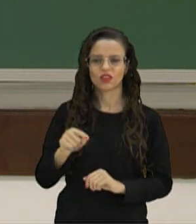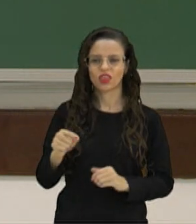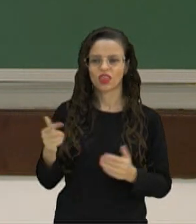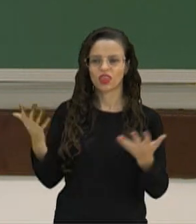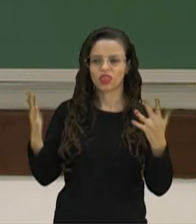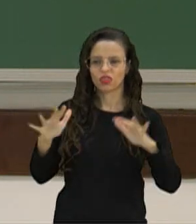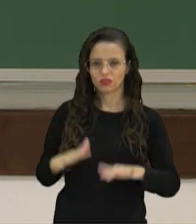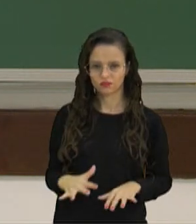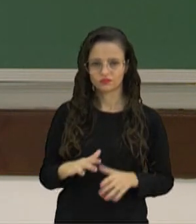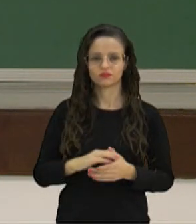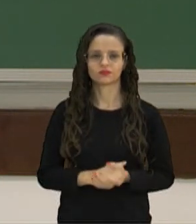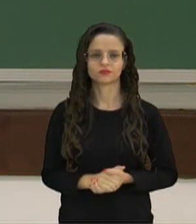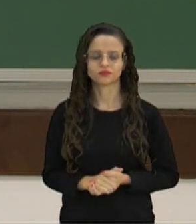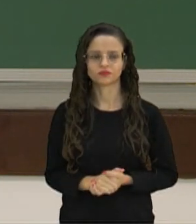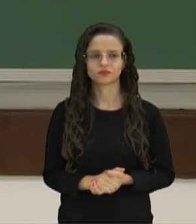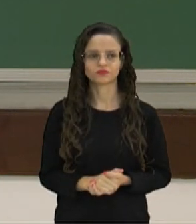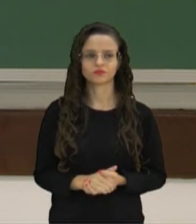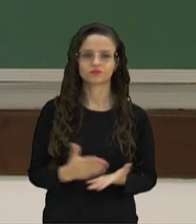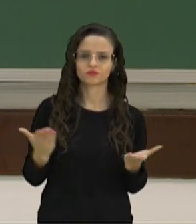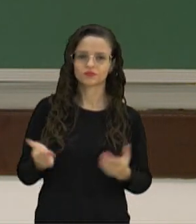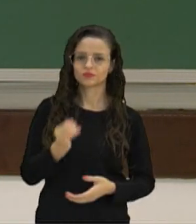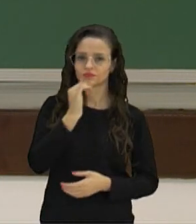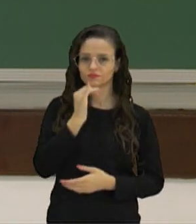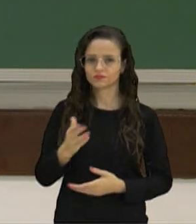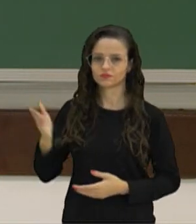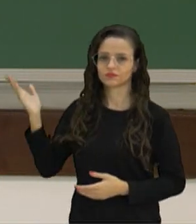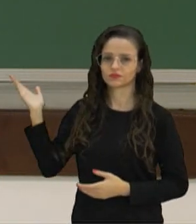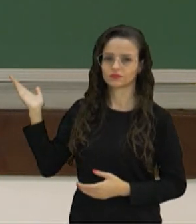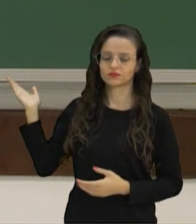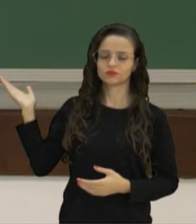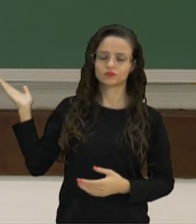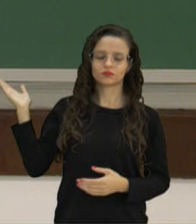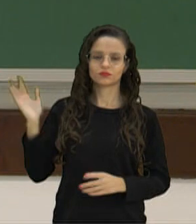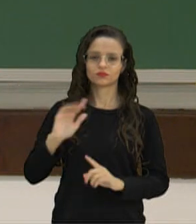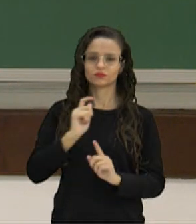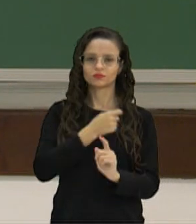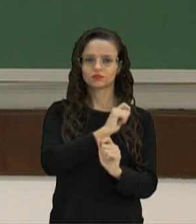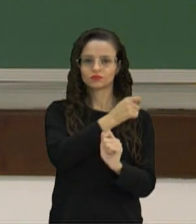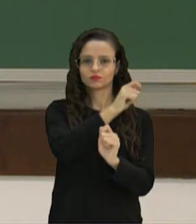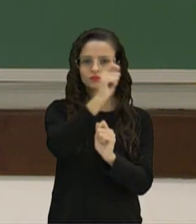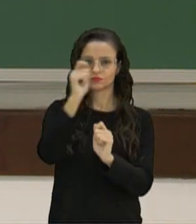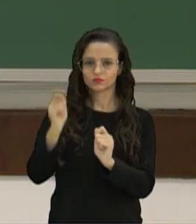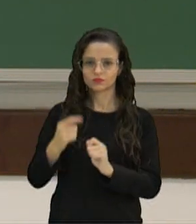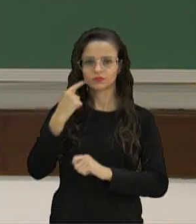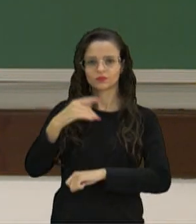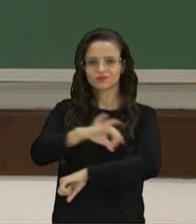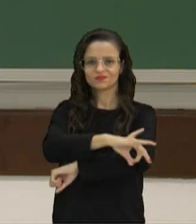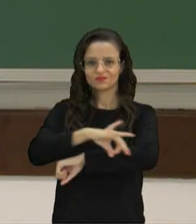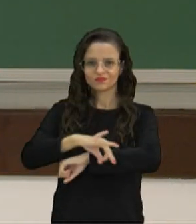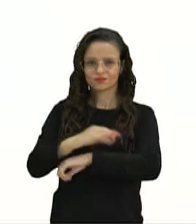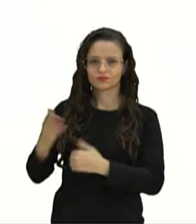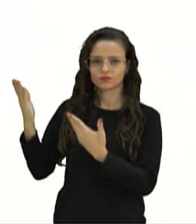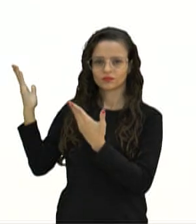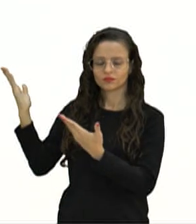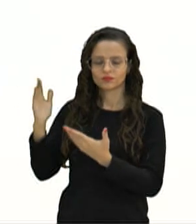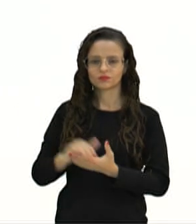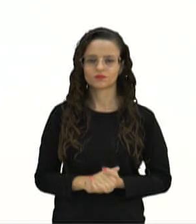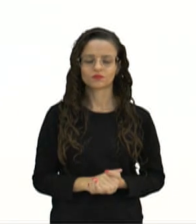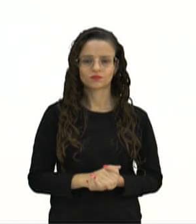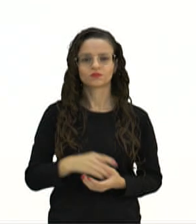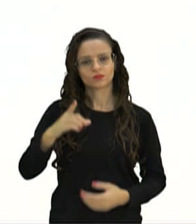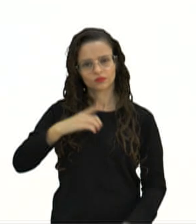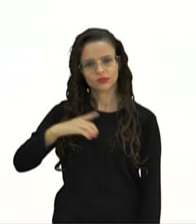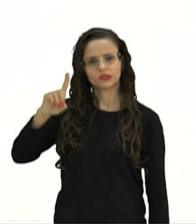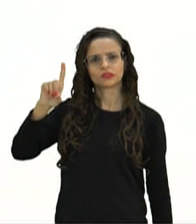corrompida. Aqui temos um exemplo aqui da arquitetura barroca, né? Você pode ver toda essa dramaticidade expressa